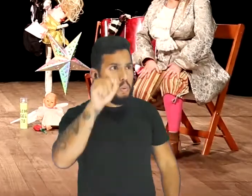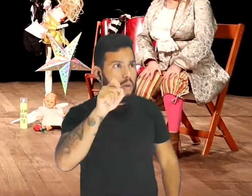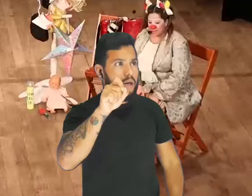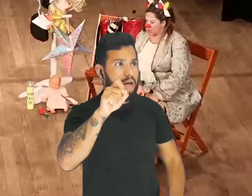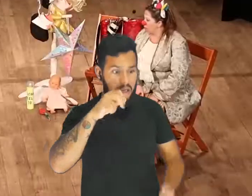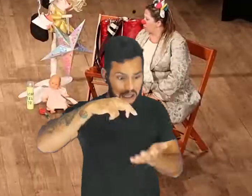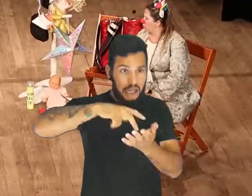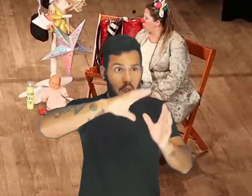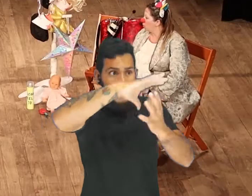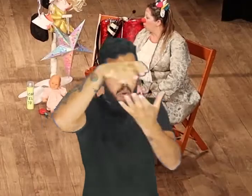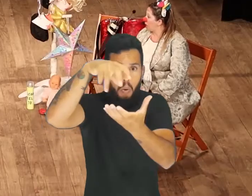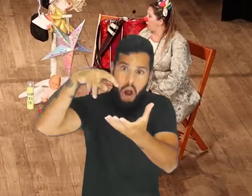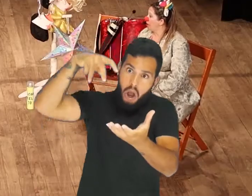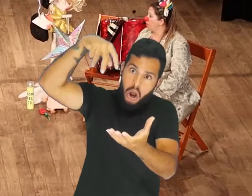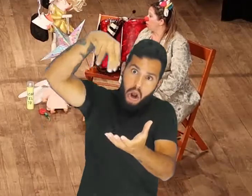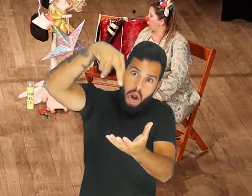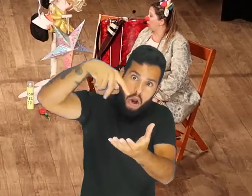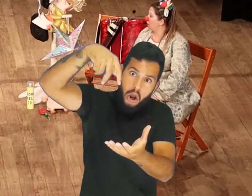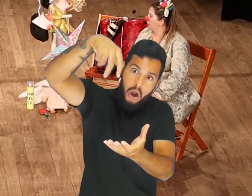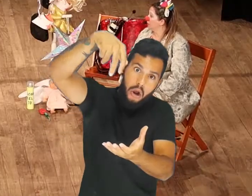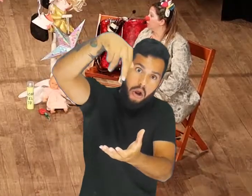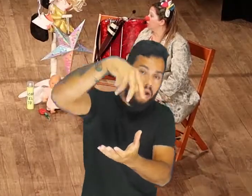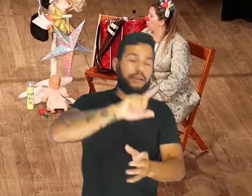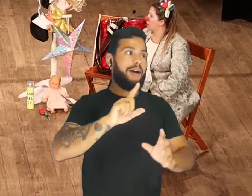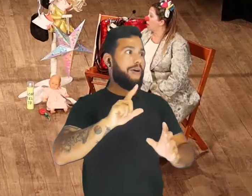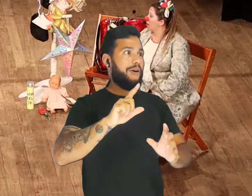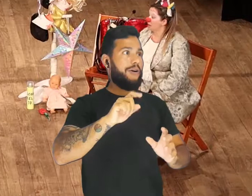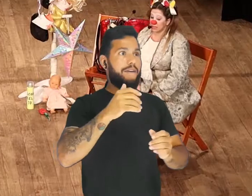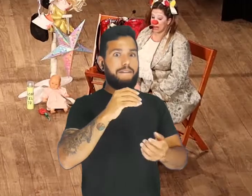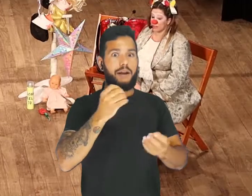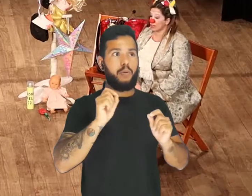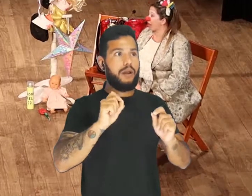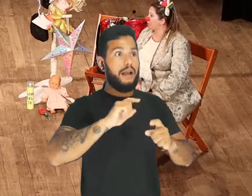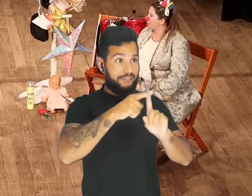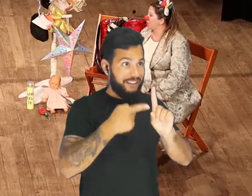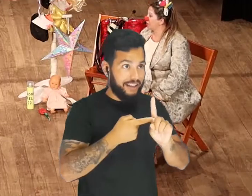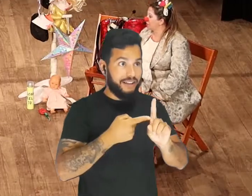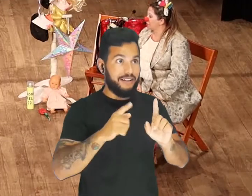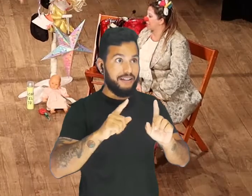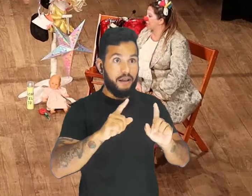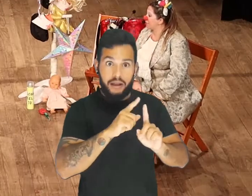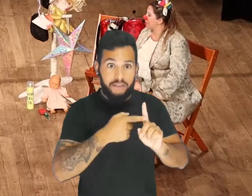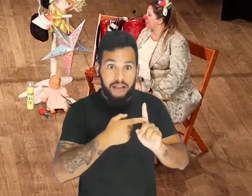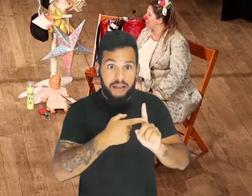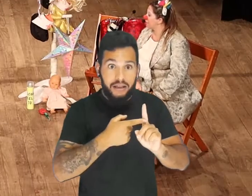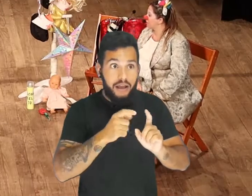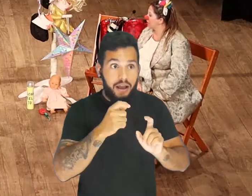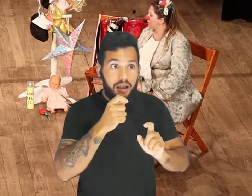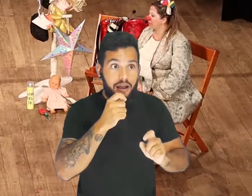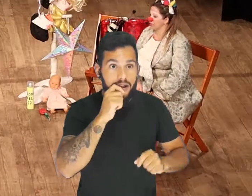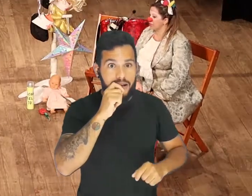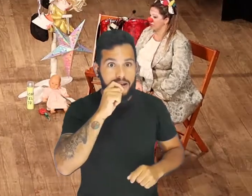É. Ah, é mesmo. Ai, lua. Andando na lua. Gravidade. Sem